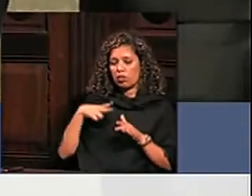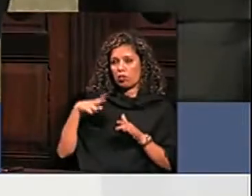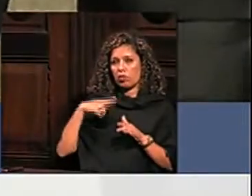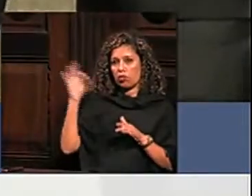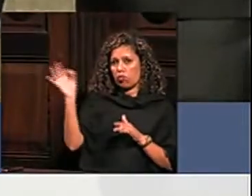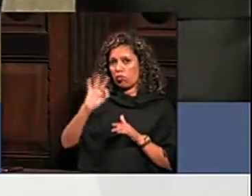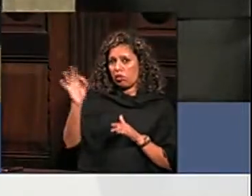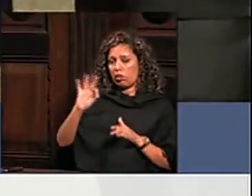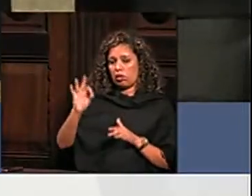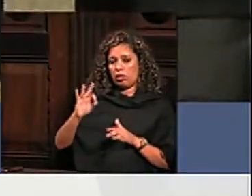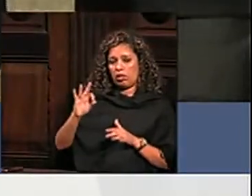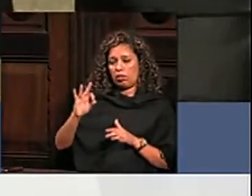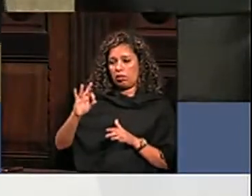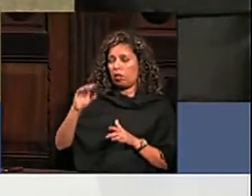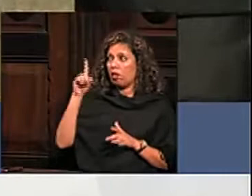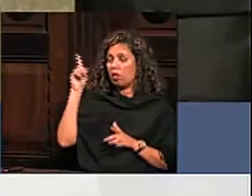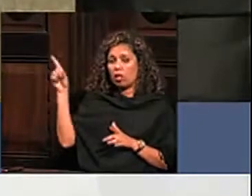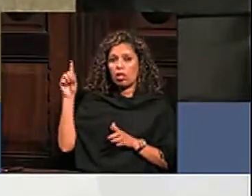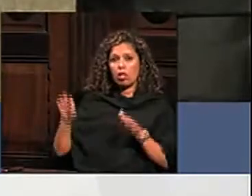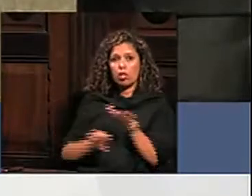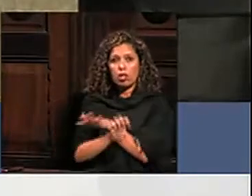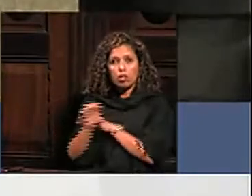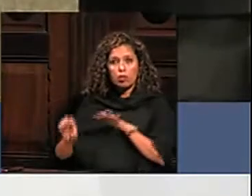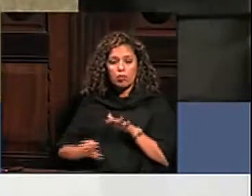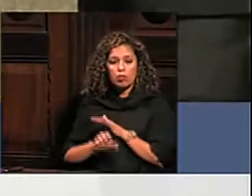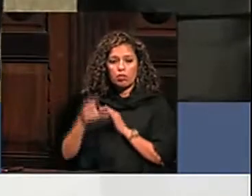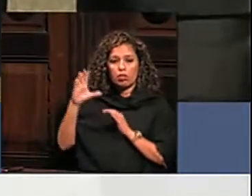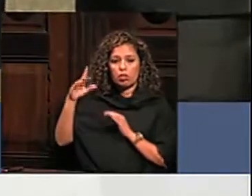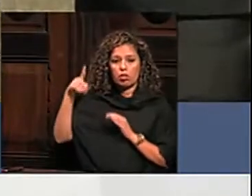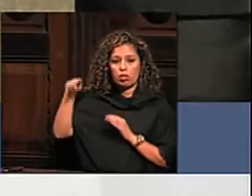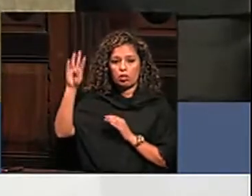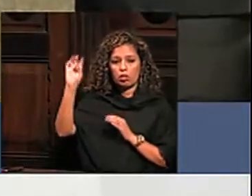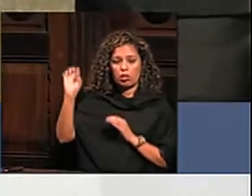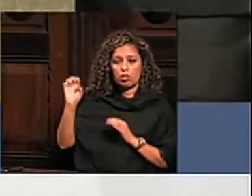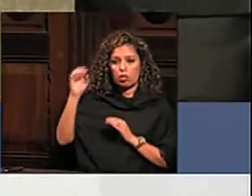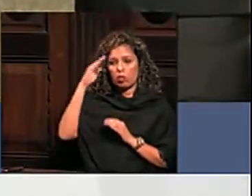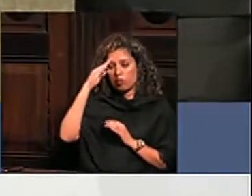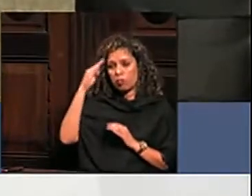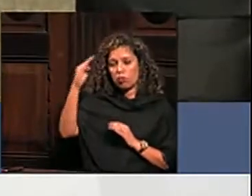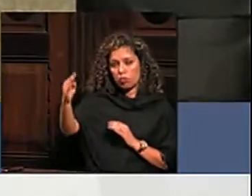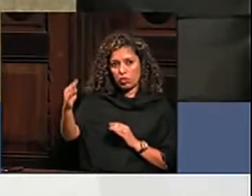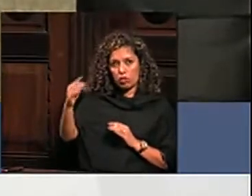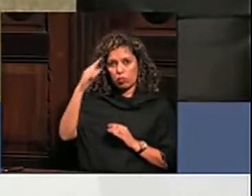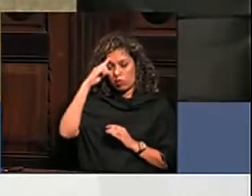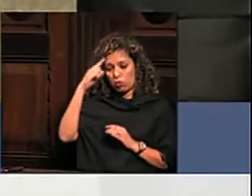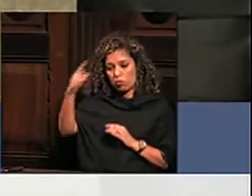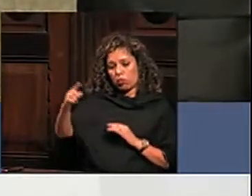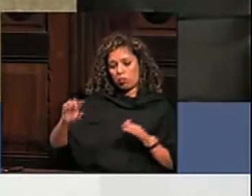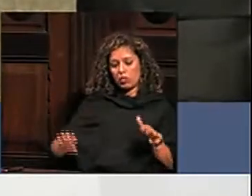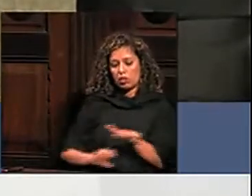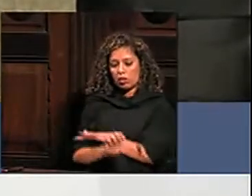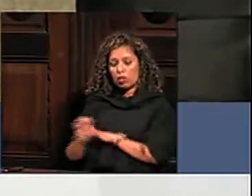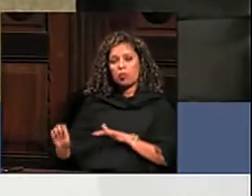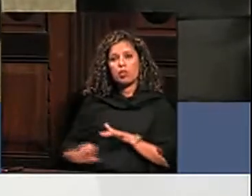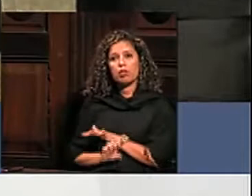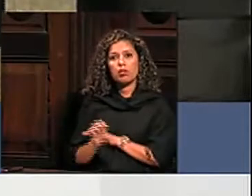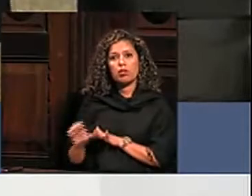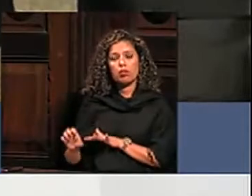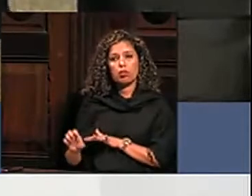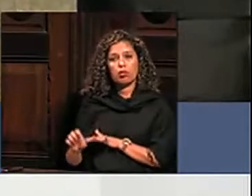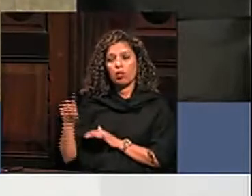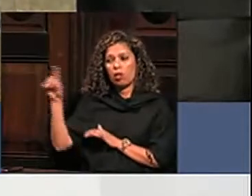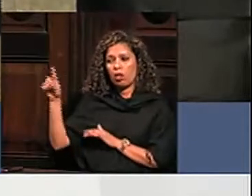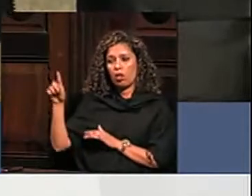ter o controle majoritário das ações. Então, aprovo